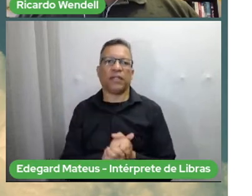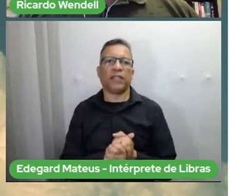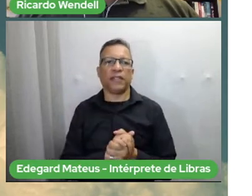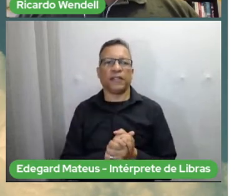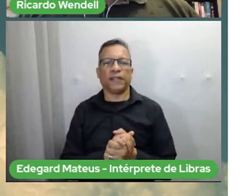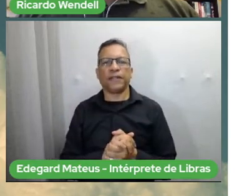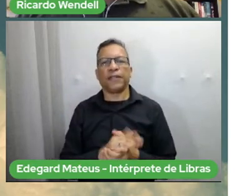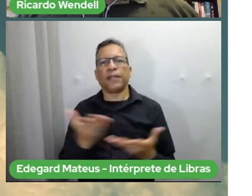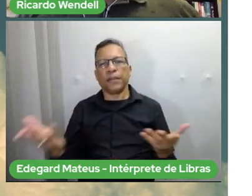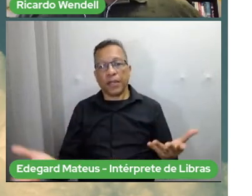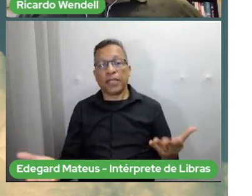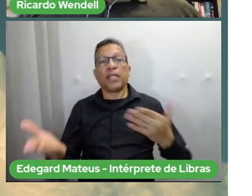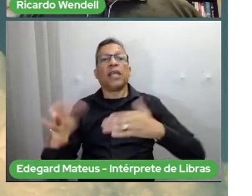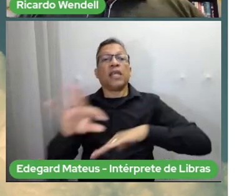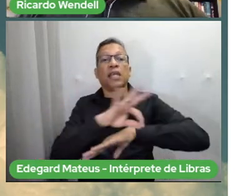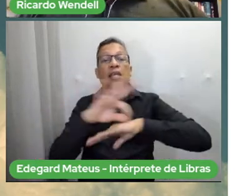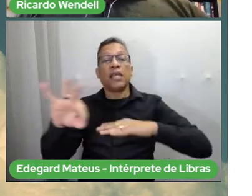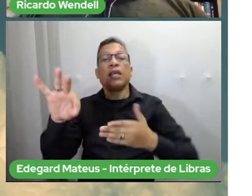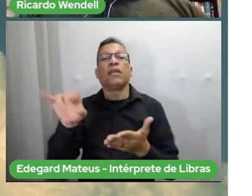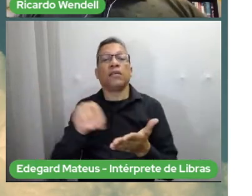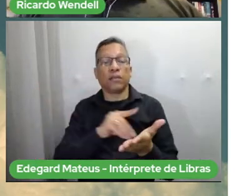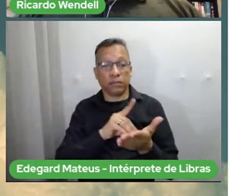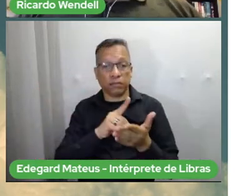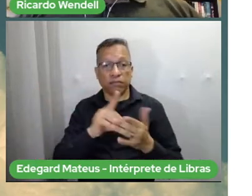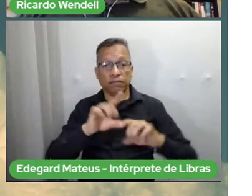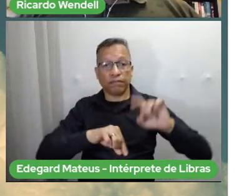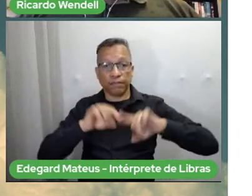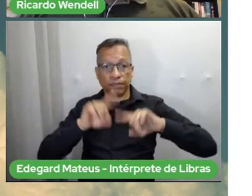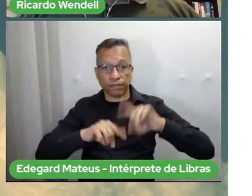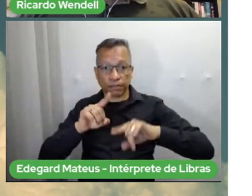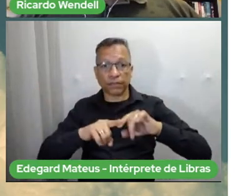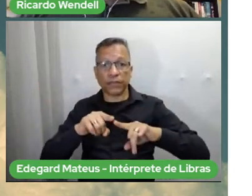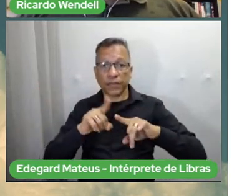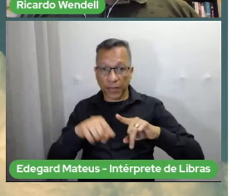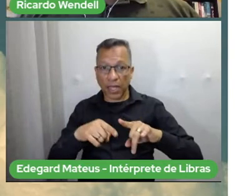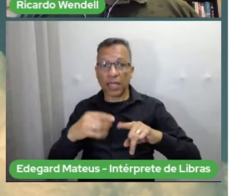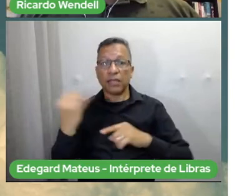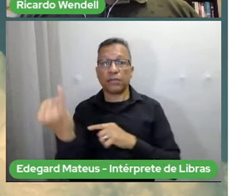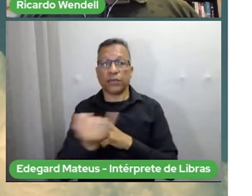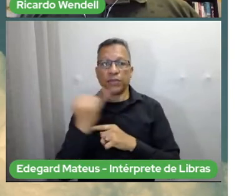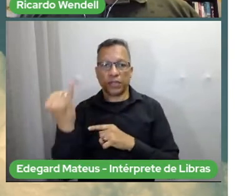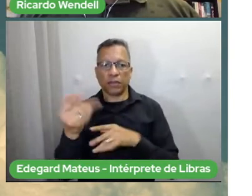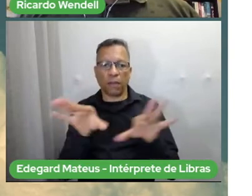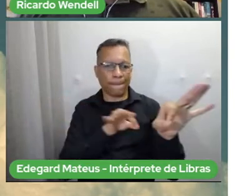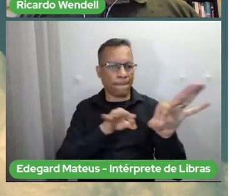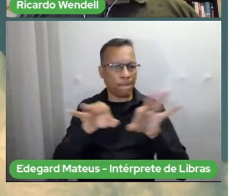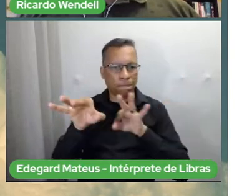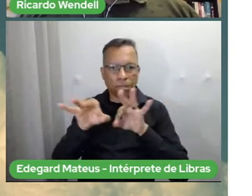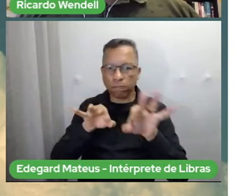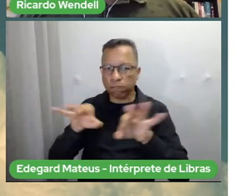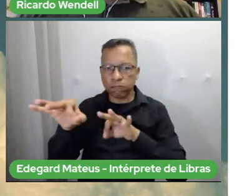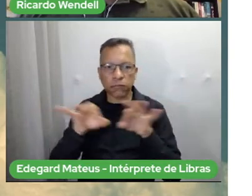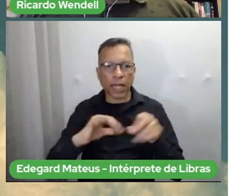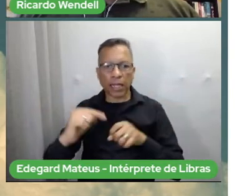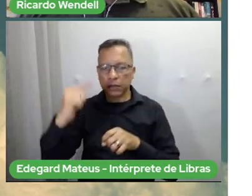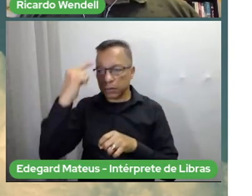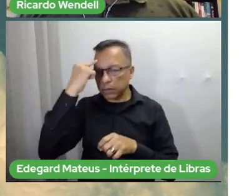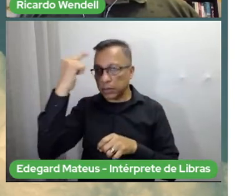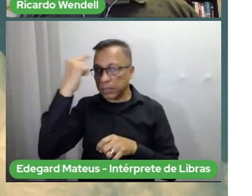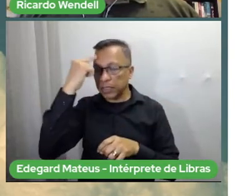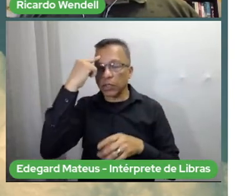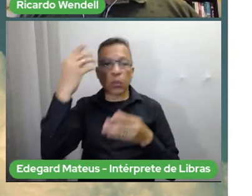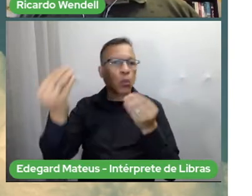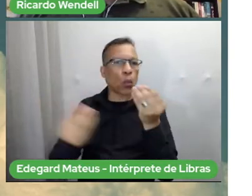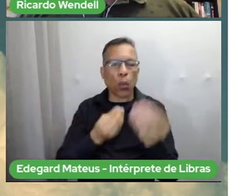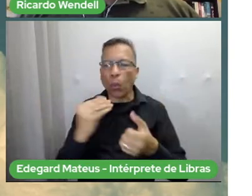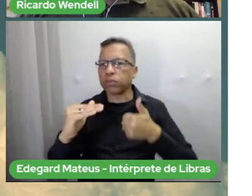Design de produtos de dados é importante e deve ser iterativo, ou seja, o tempo inteiro nós vamos pensar em produtos de dados e